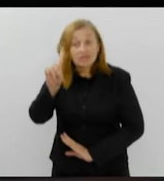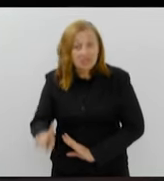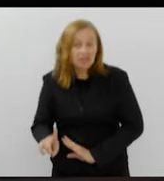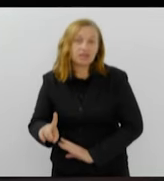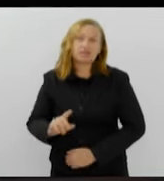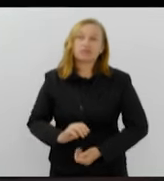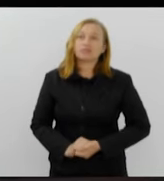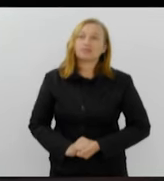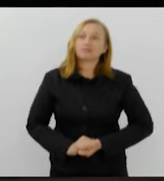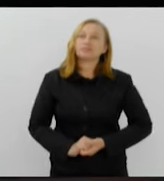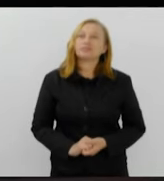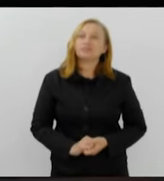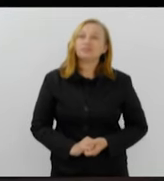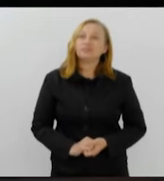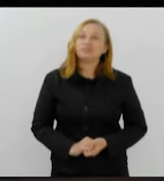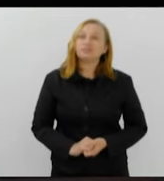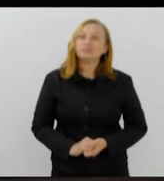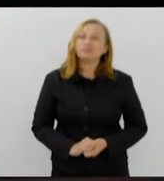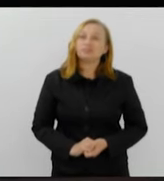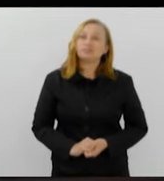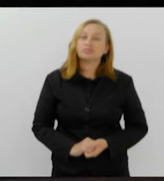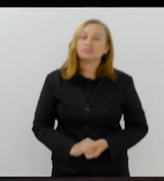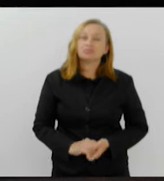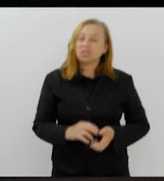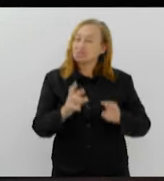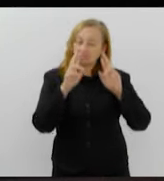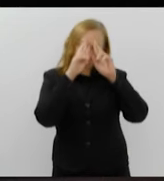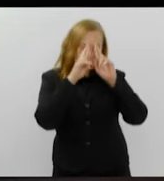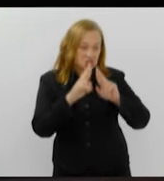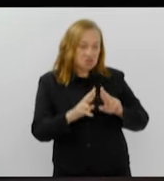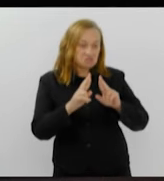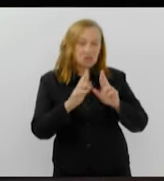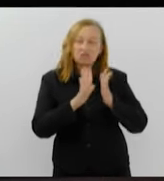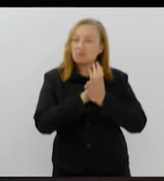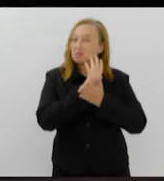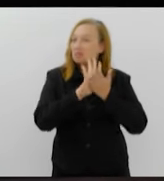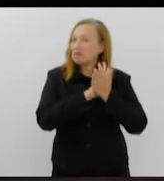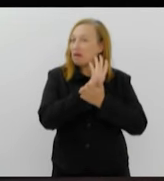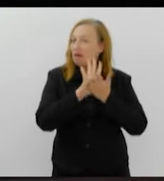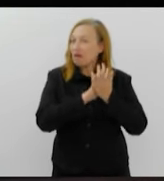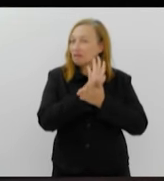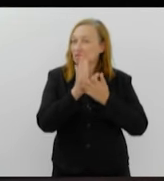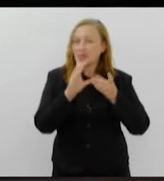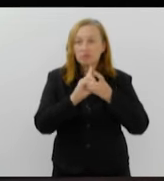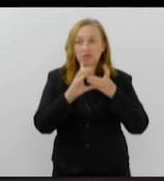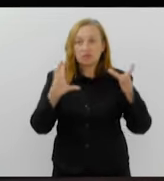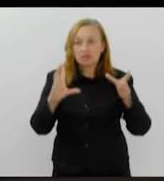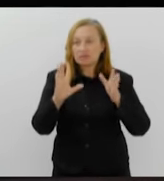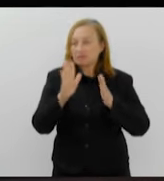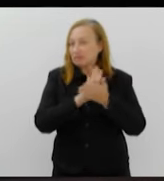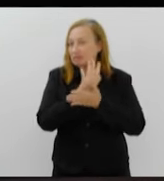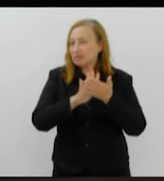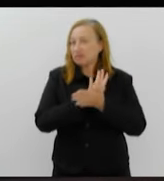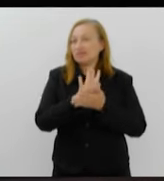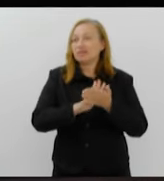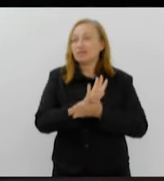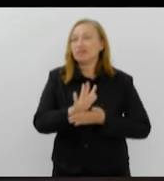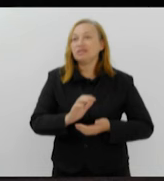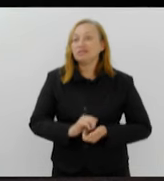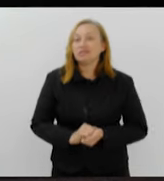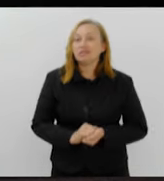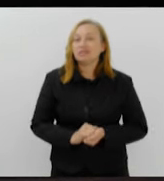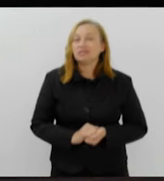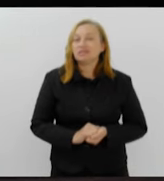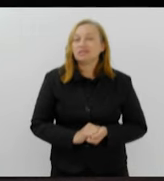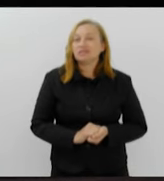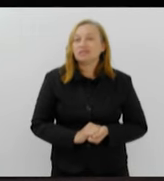direita né que não respeitam a democracia e que não sabem viver num ambiente democrático saudável